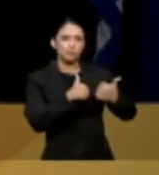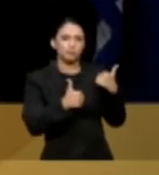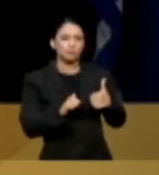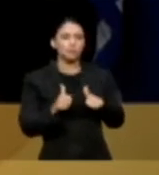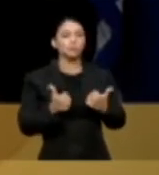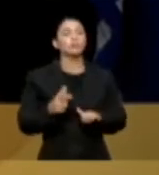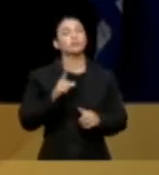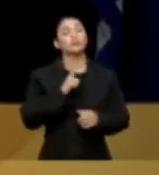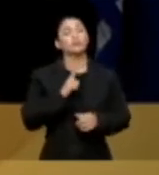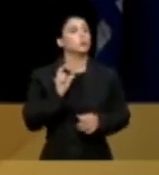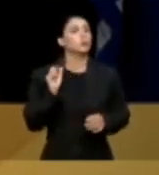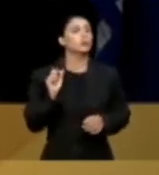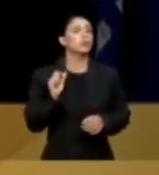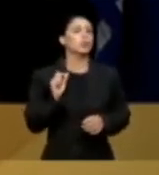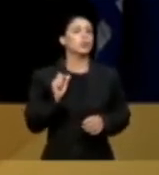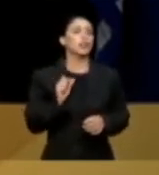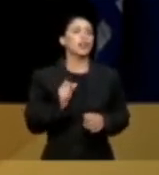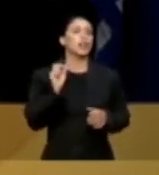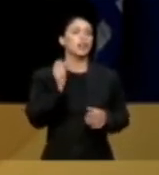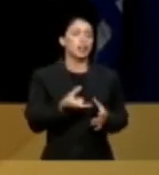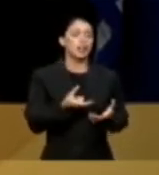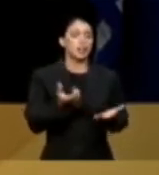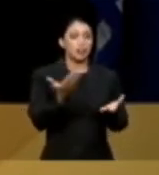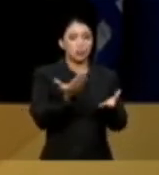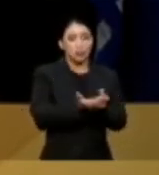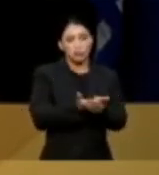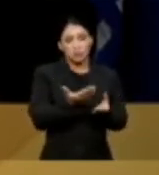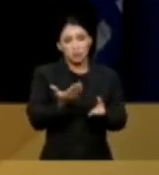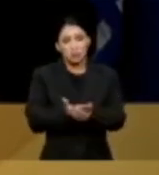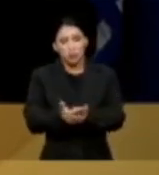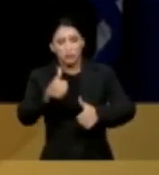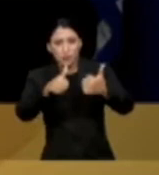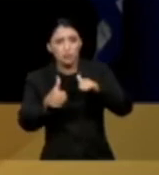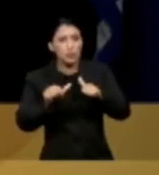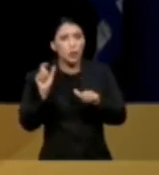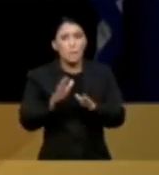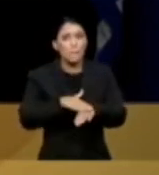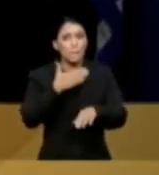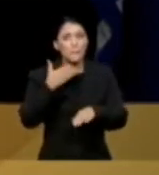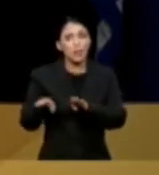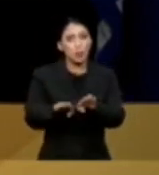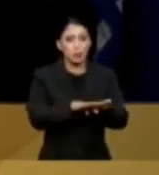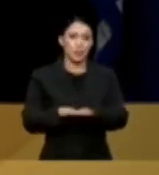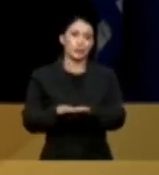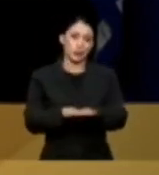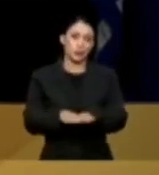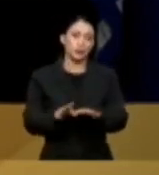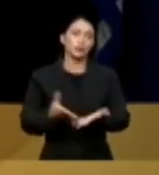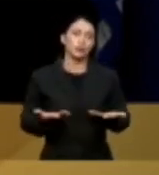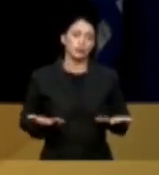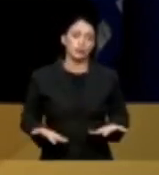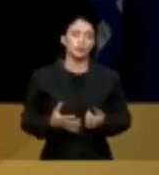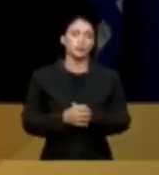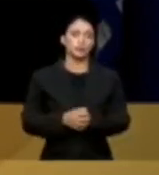que intensidade a aplicação de cada princípio interfere no outro e verificar a solução que melhor acomode cada situação.